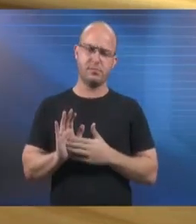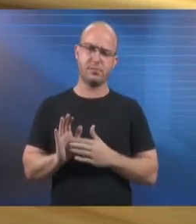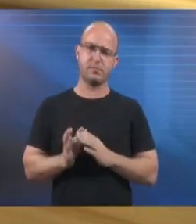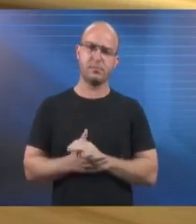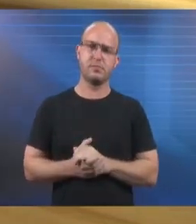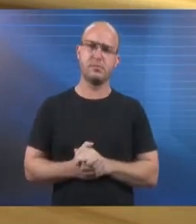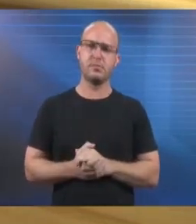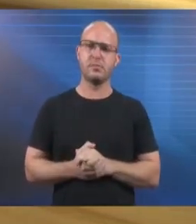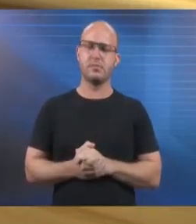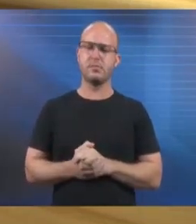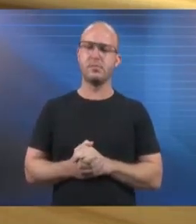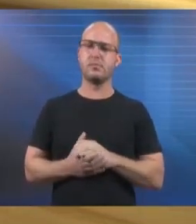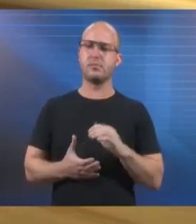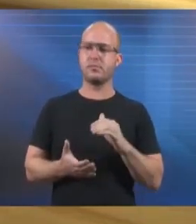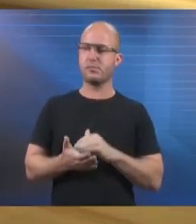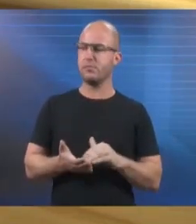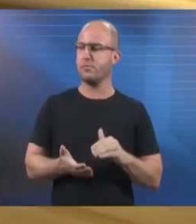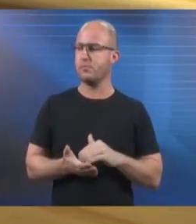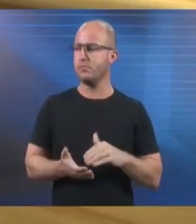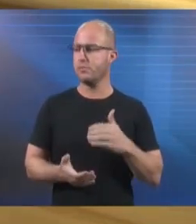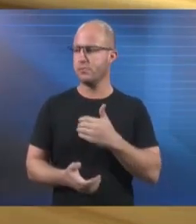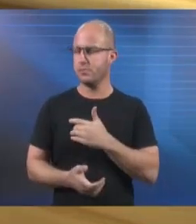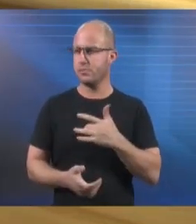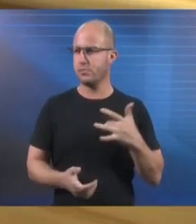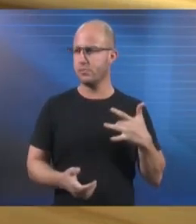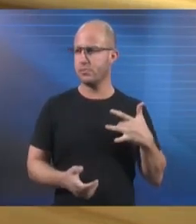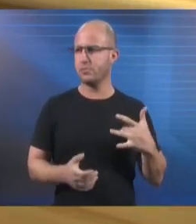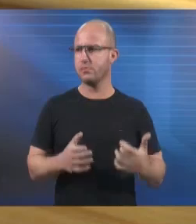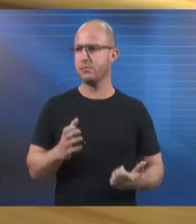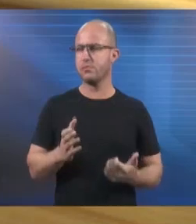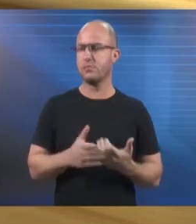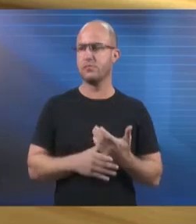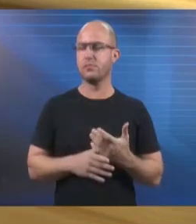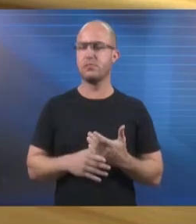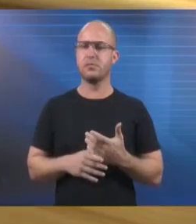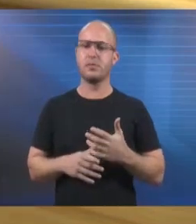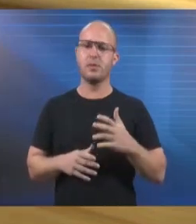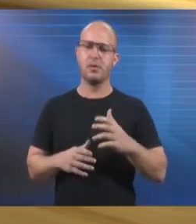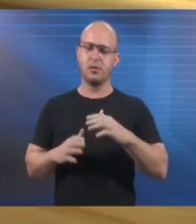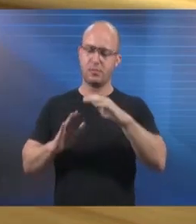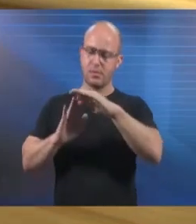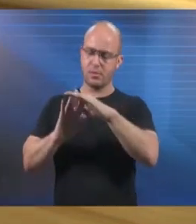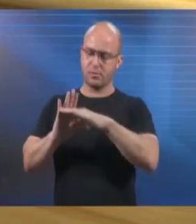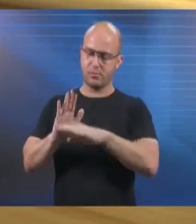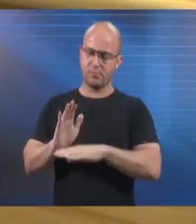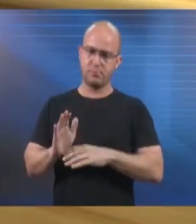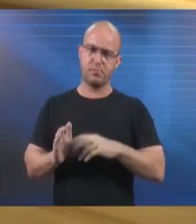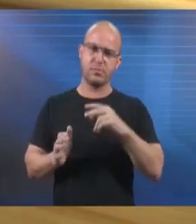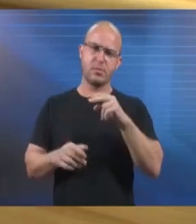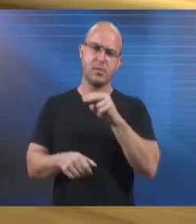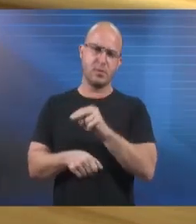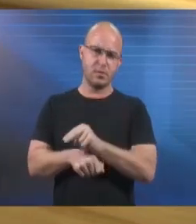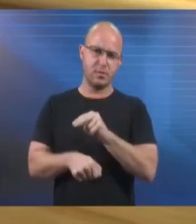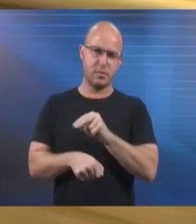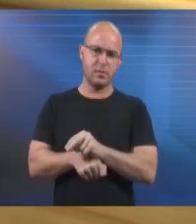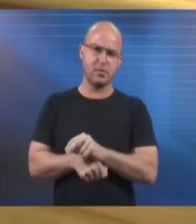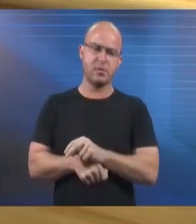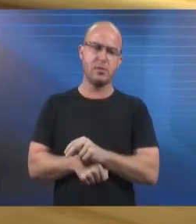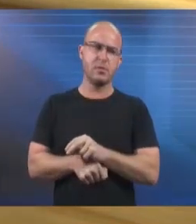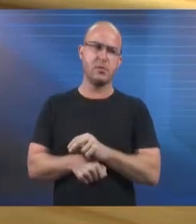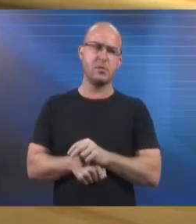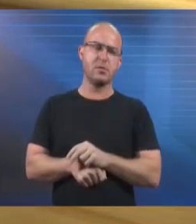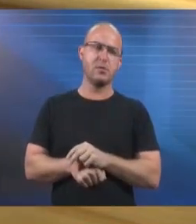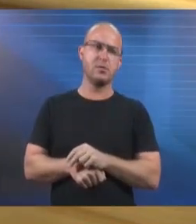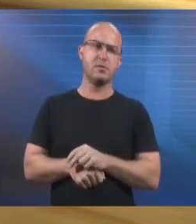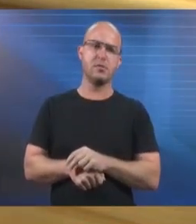à secretaria de saúde de da criação de uma linha de cuidados e principalmente